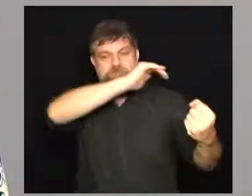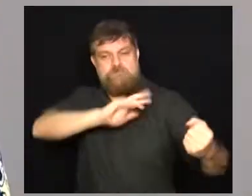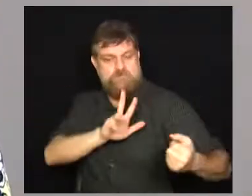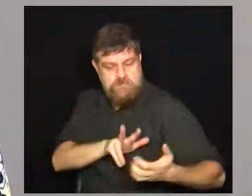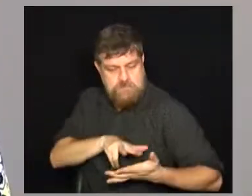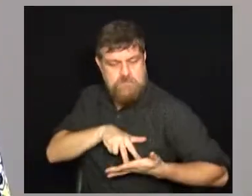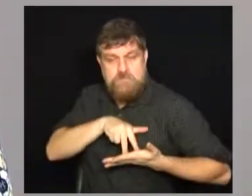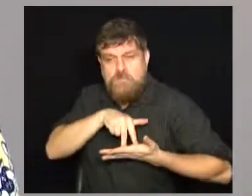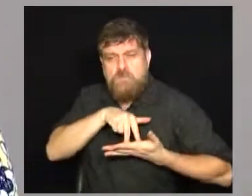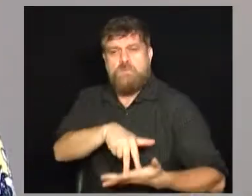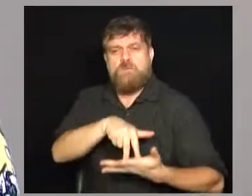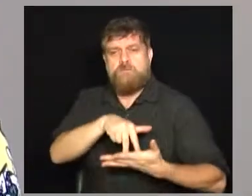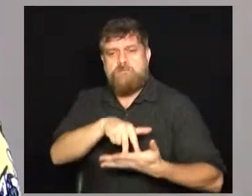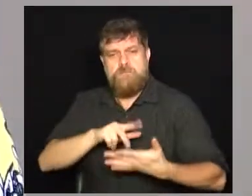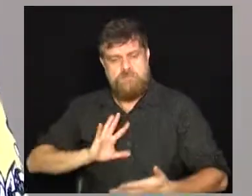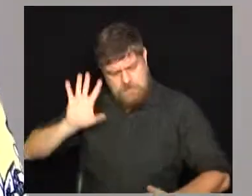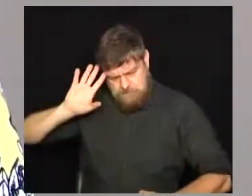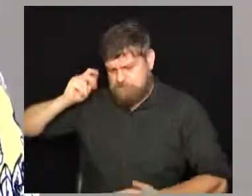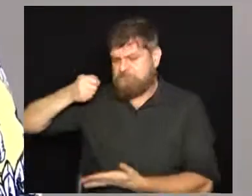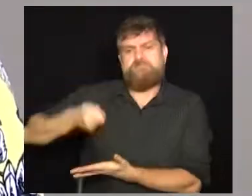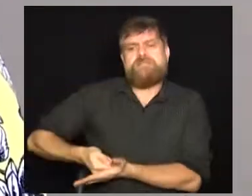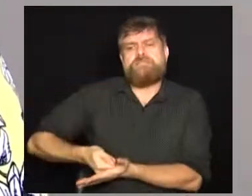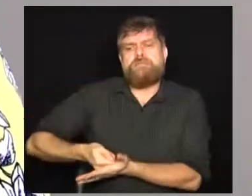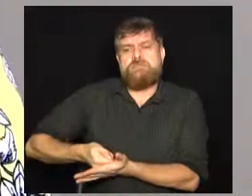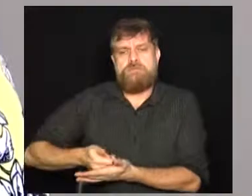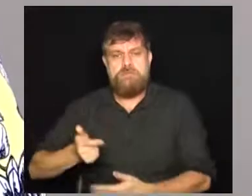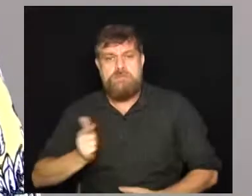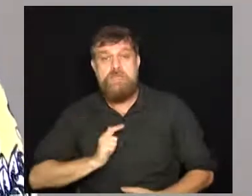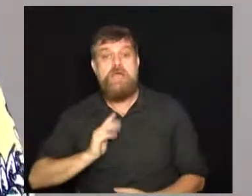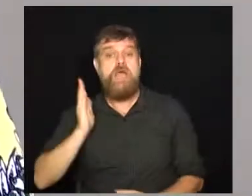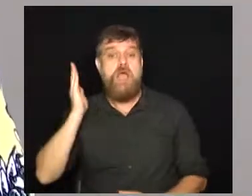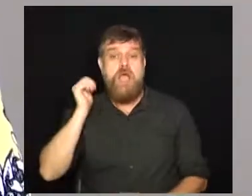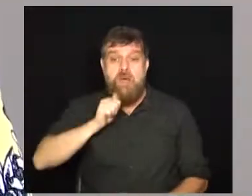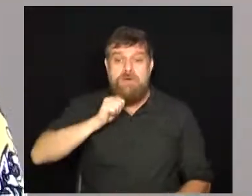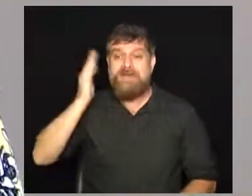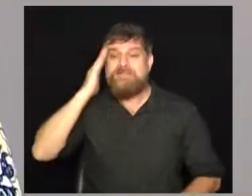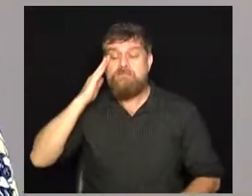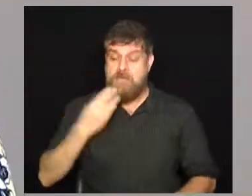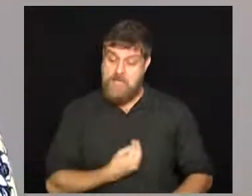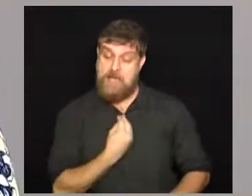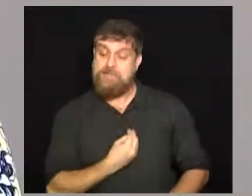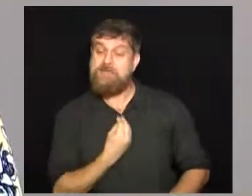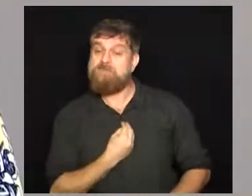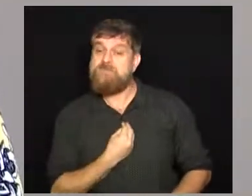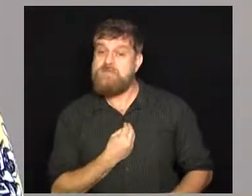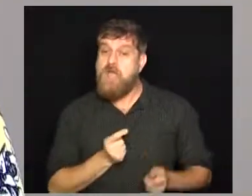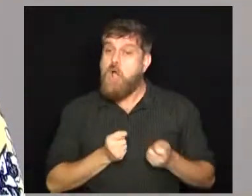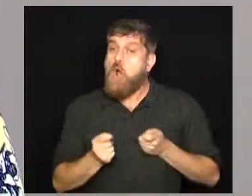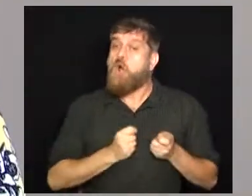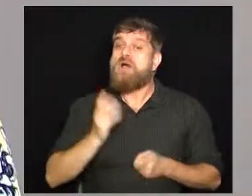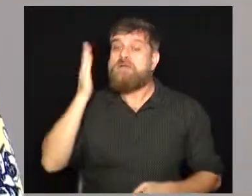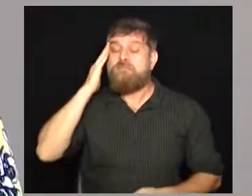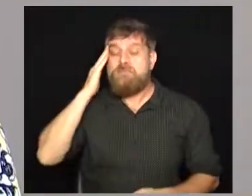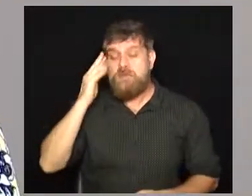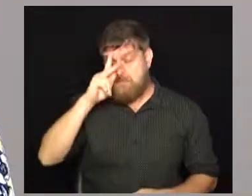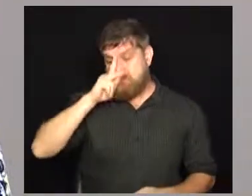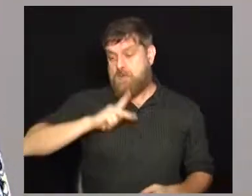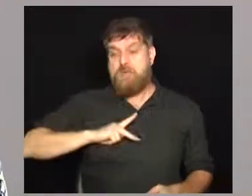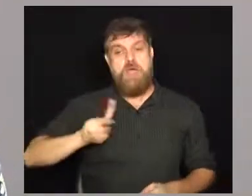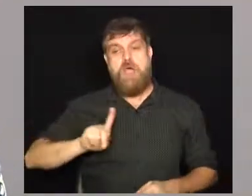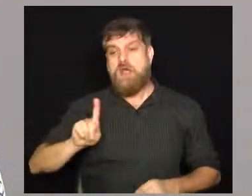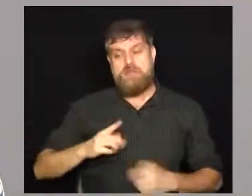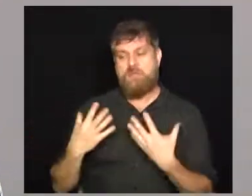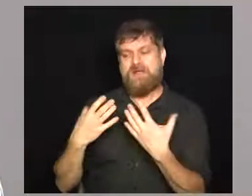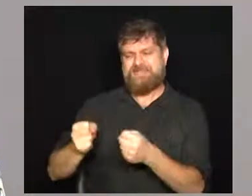sentido de tomar as suas decisões, dela saber o que ela quer para a vida dela, dela decidir não